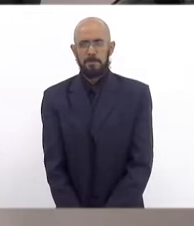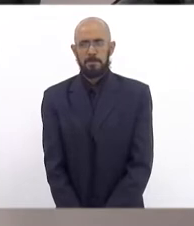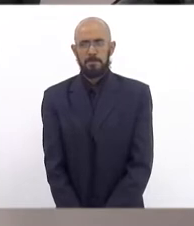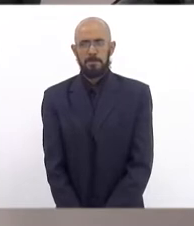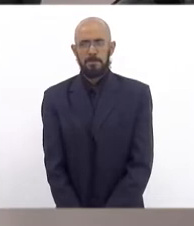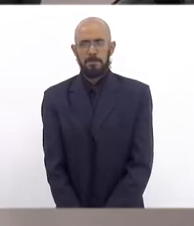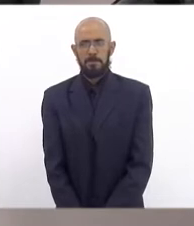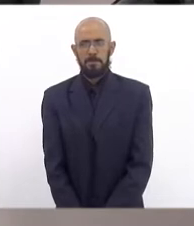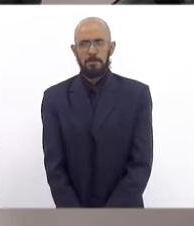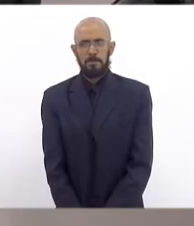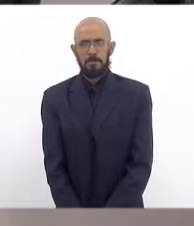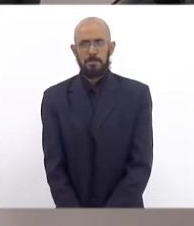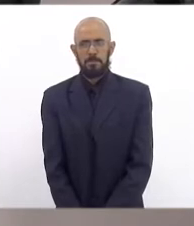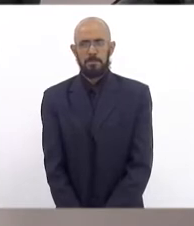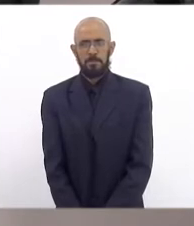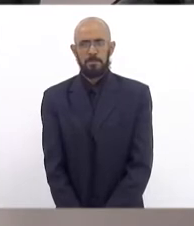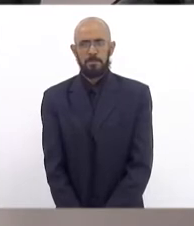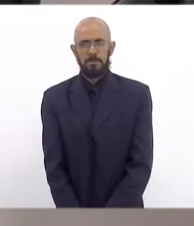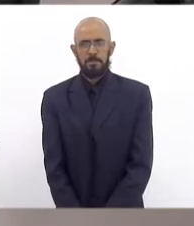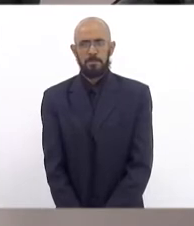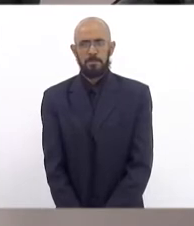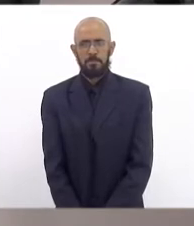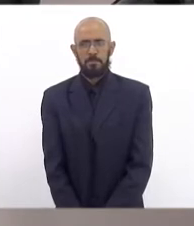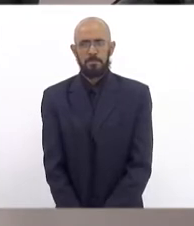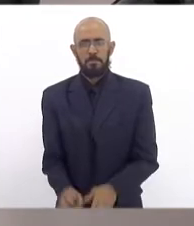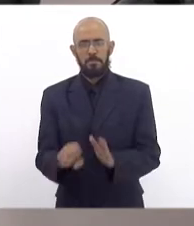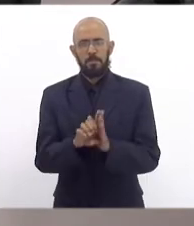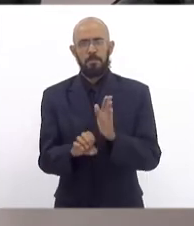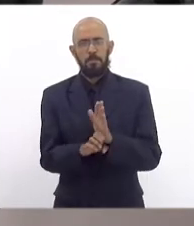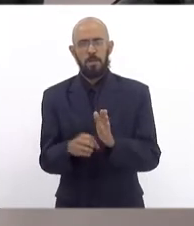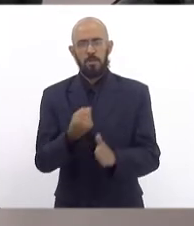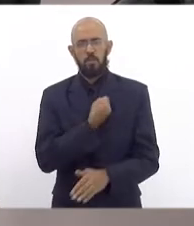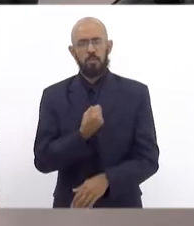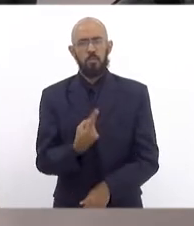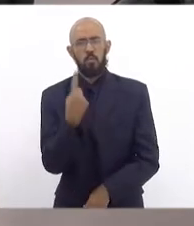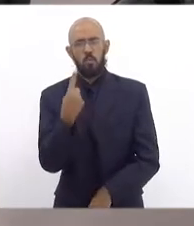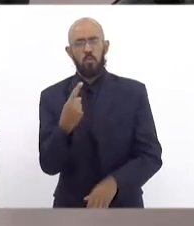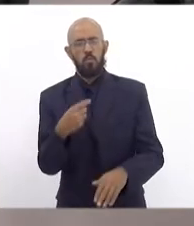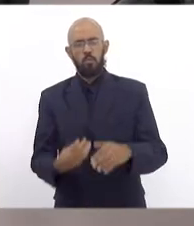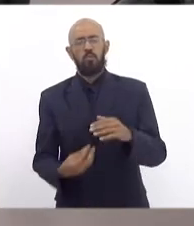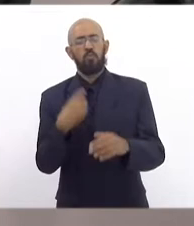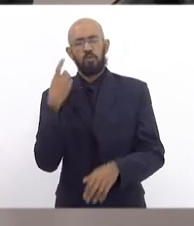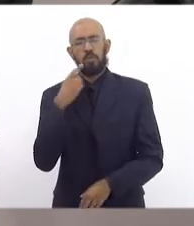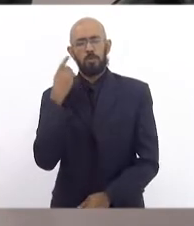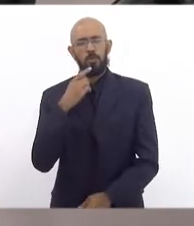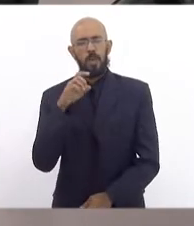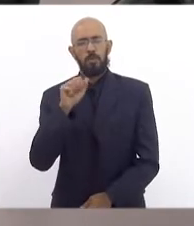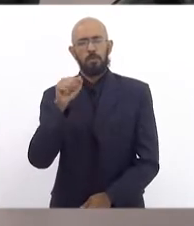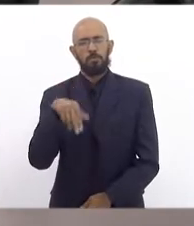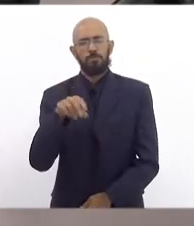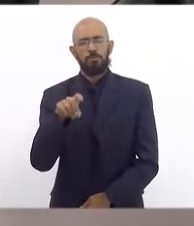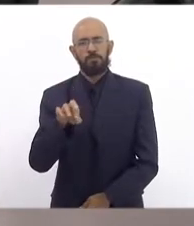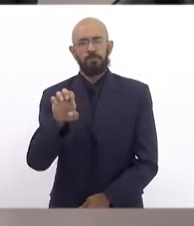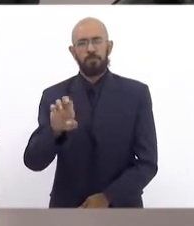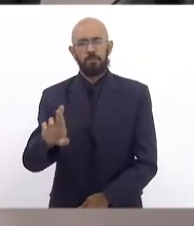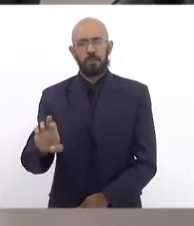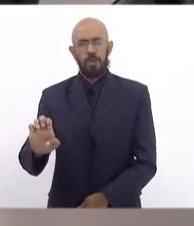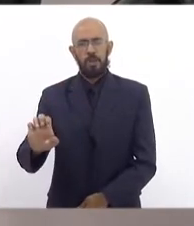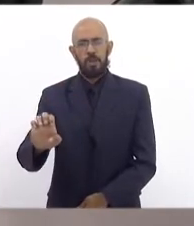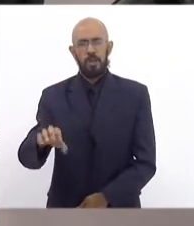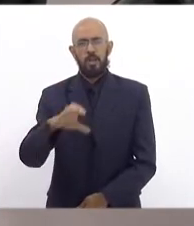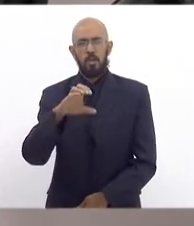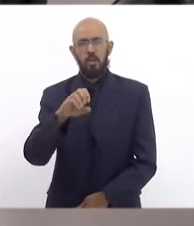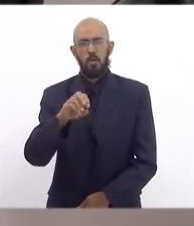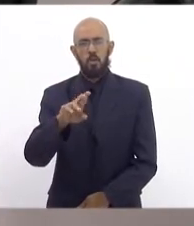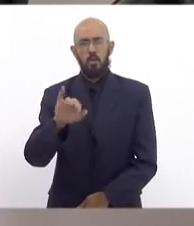E aí e do deputado André Correia retirou e